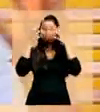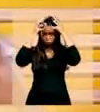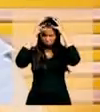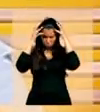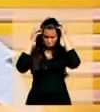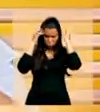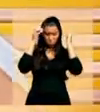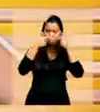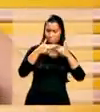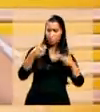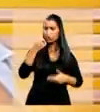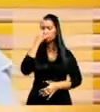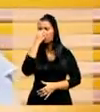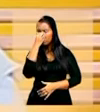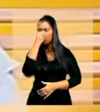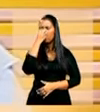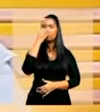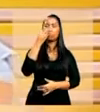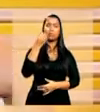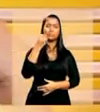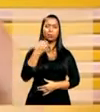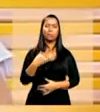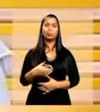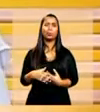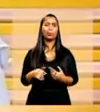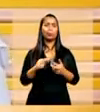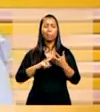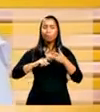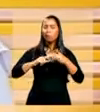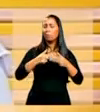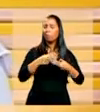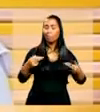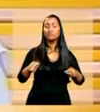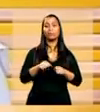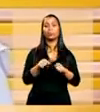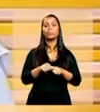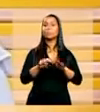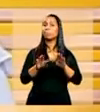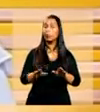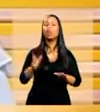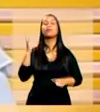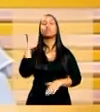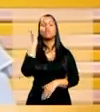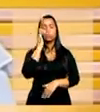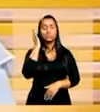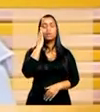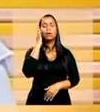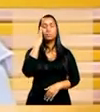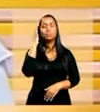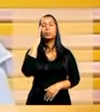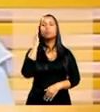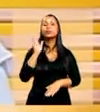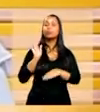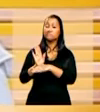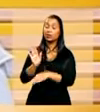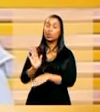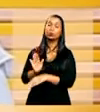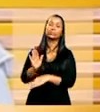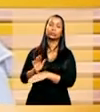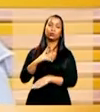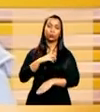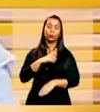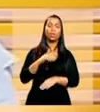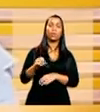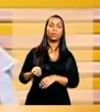peruca de palhaço, colocar nariz, fazer 1001 coisas, mas você vai sabendo que que você está